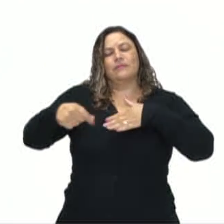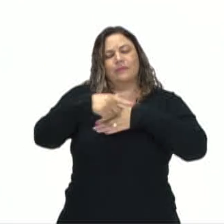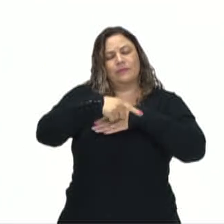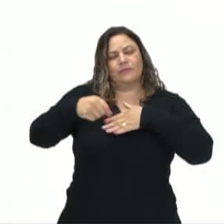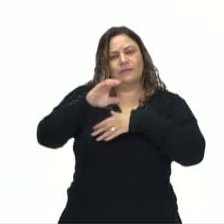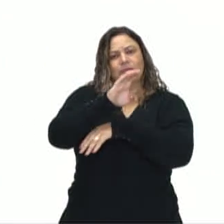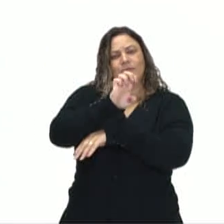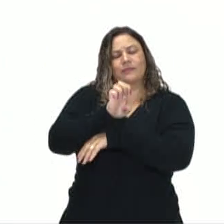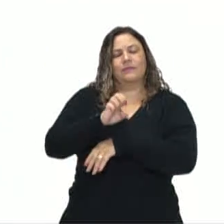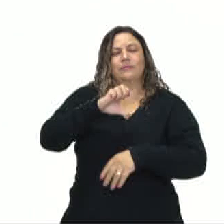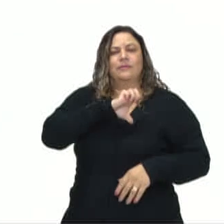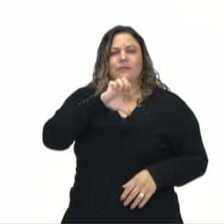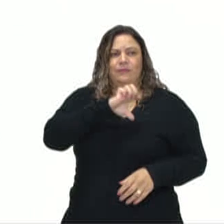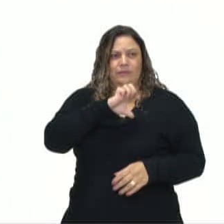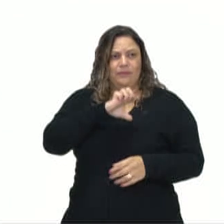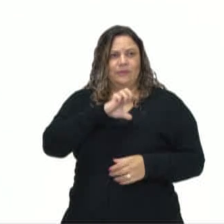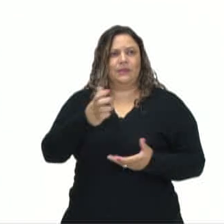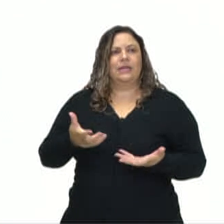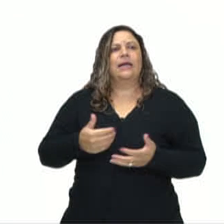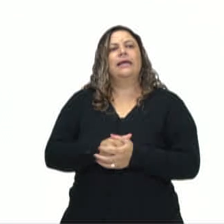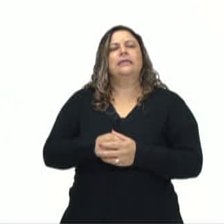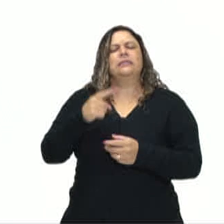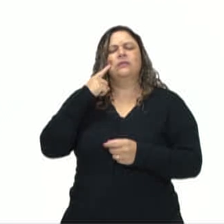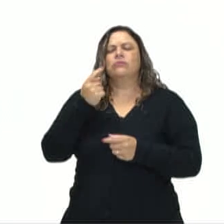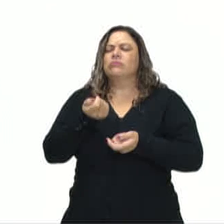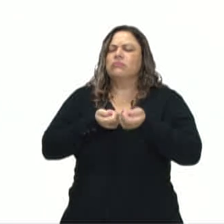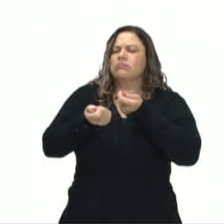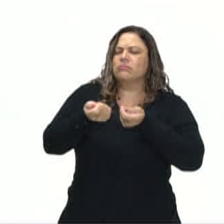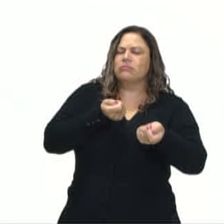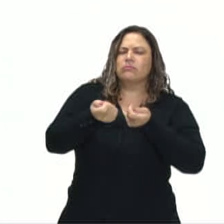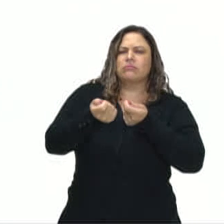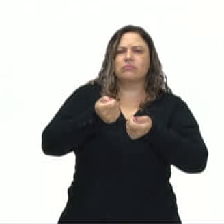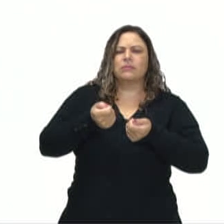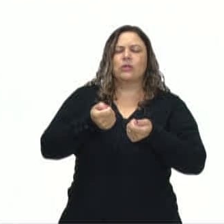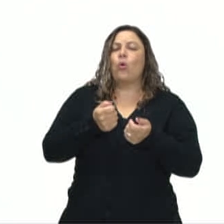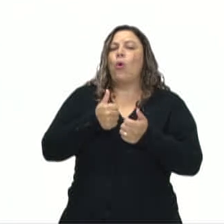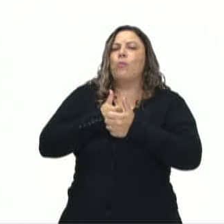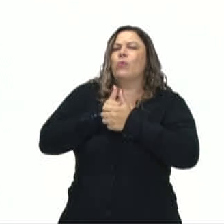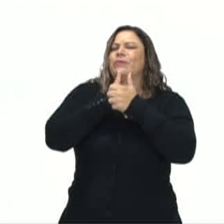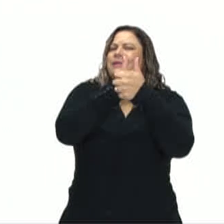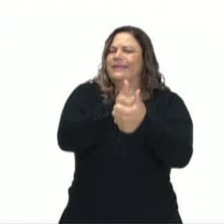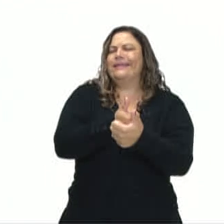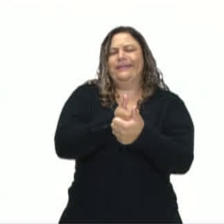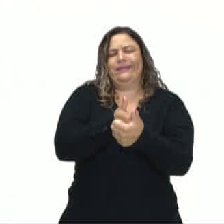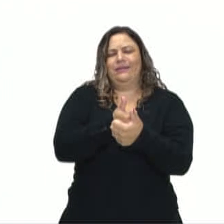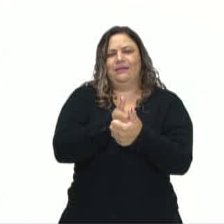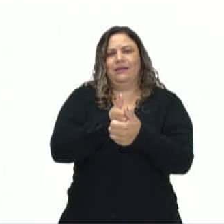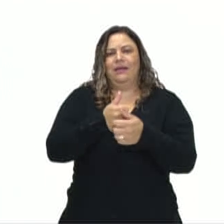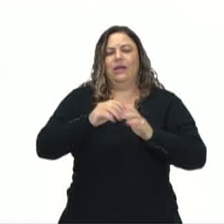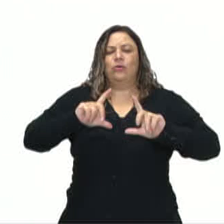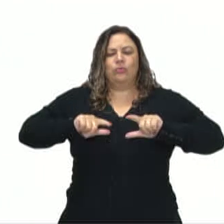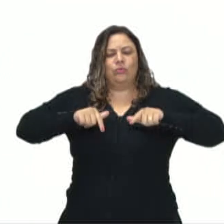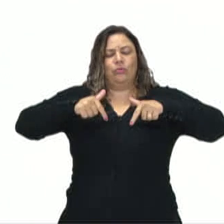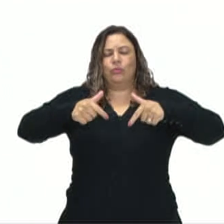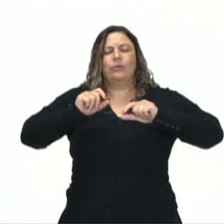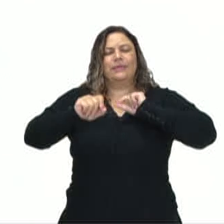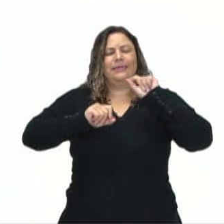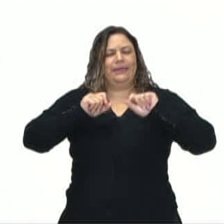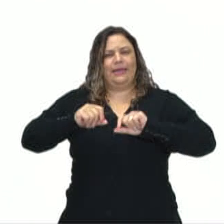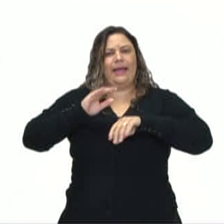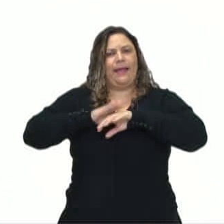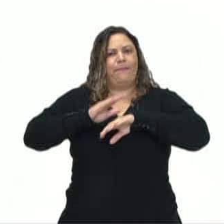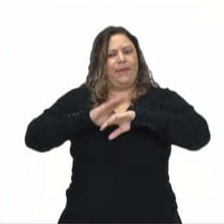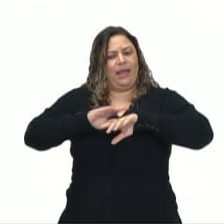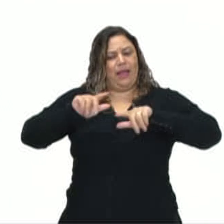Aristóteles busca estabelecer uma fórmula para ser o guia do agir humano. Assim, o filósofo apresenta o conceito da justa